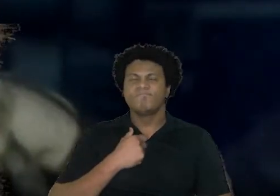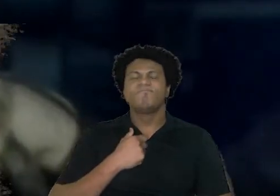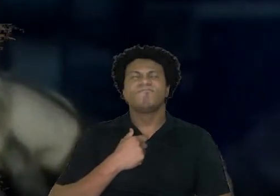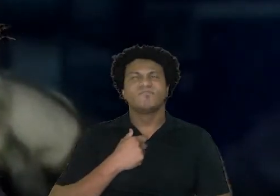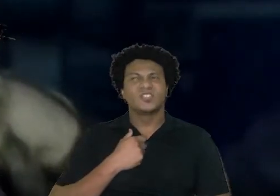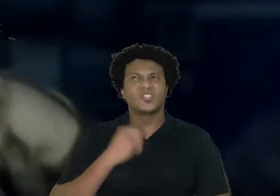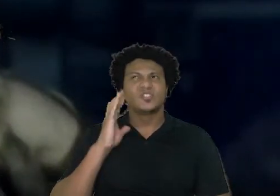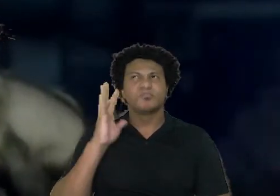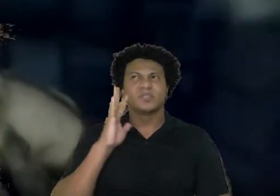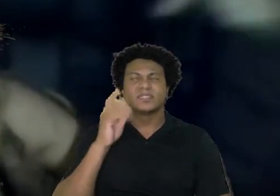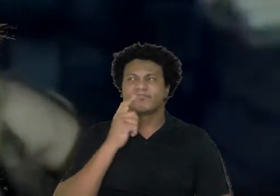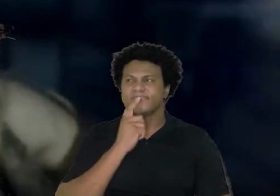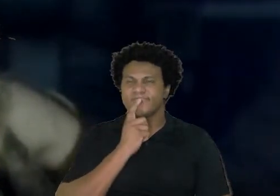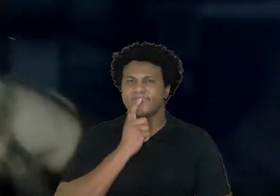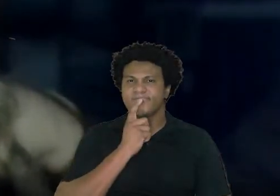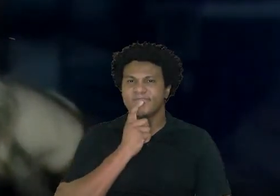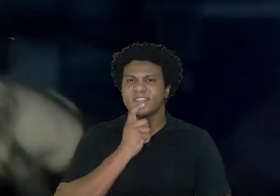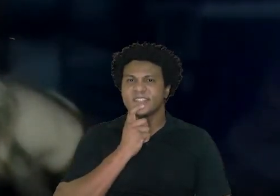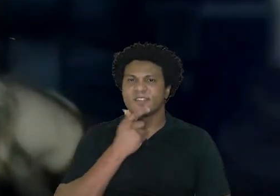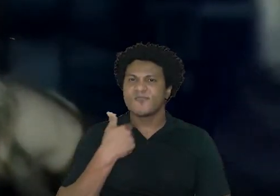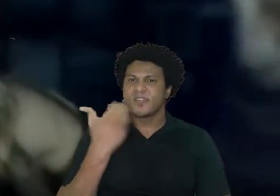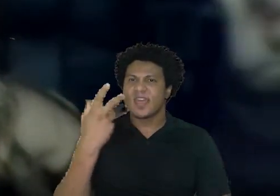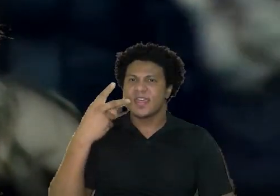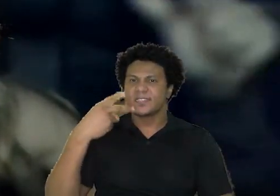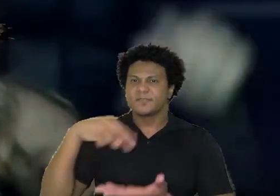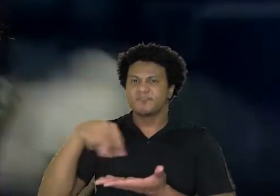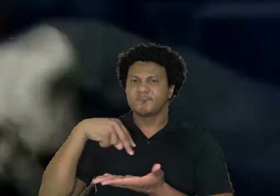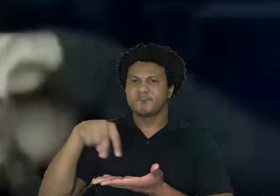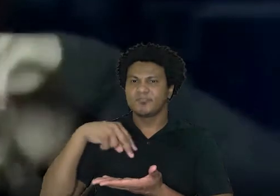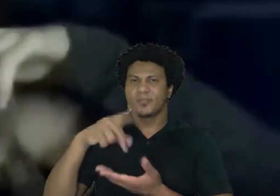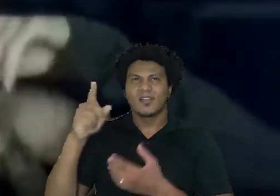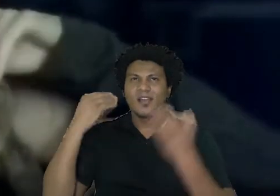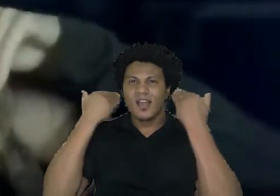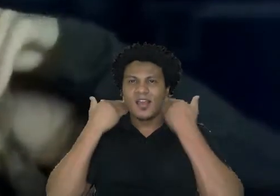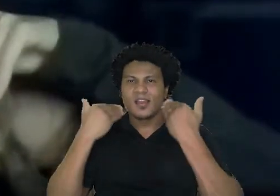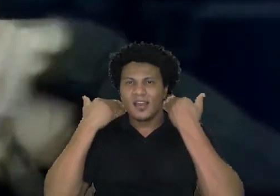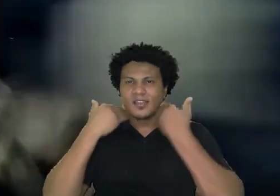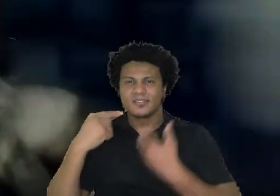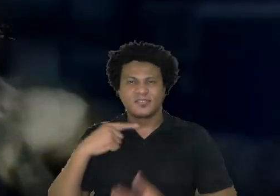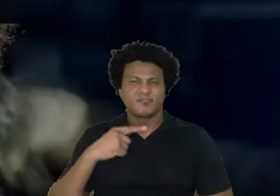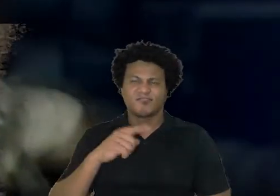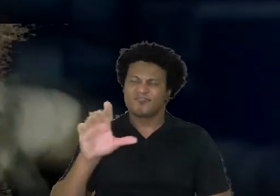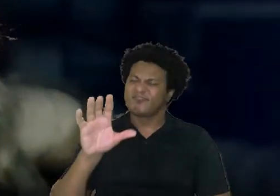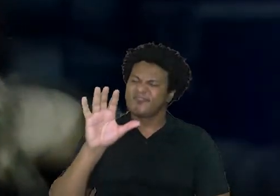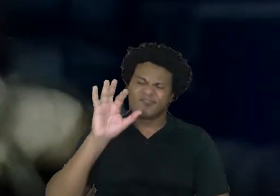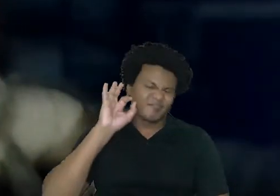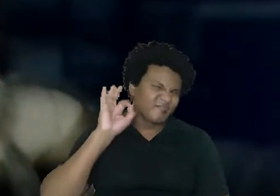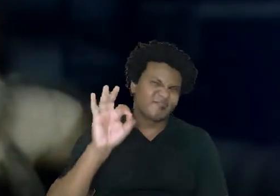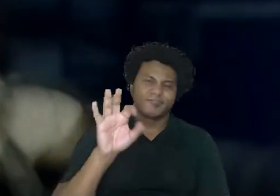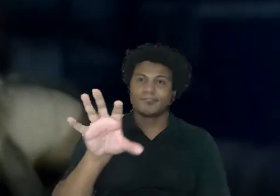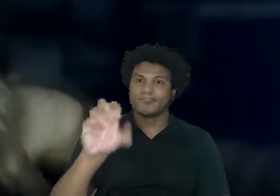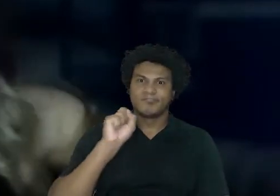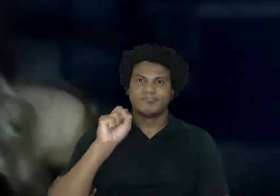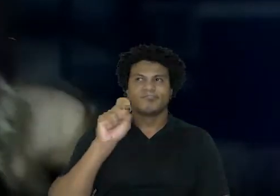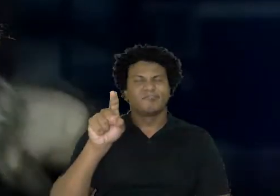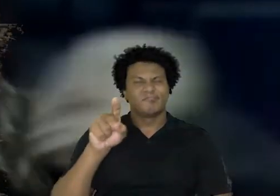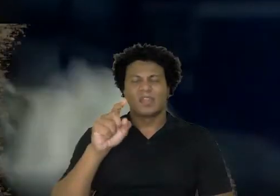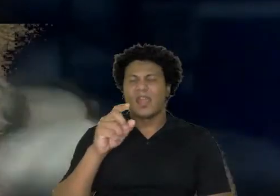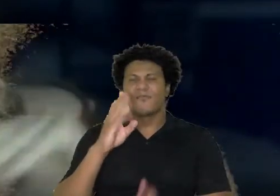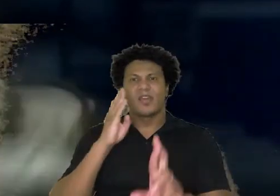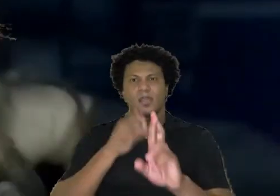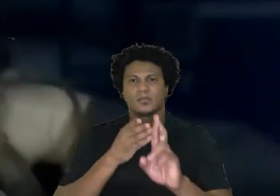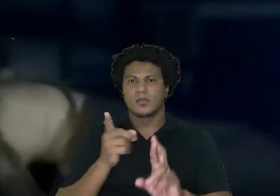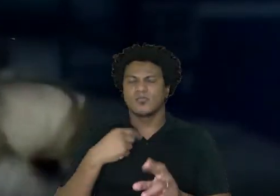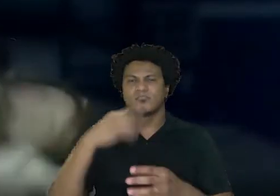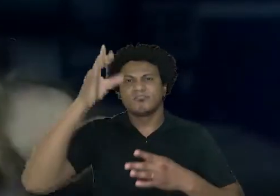Ela, pelo Sesc Pompeia, eu pensei assim, putz, agora eu vou ter que botar uma... Eu quero